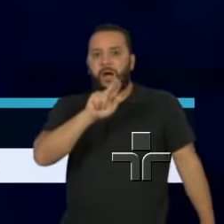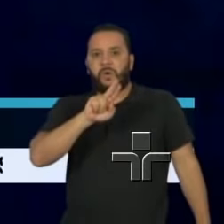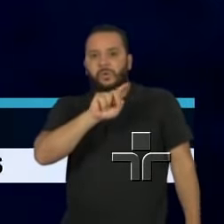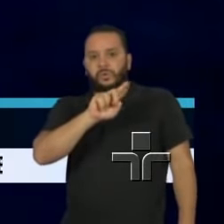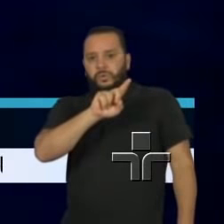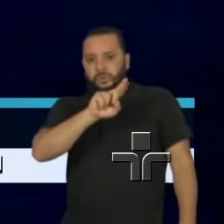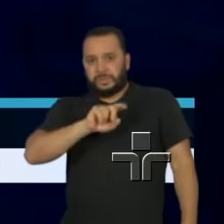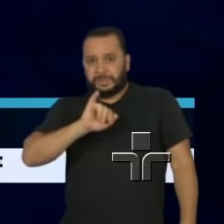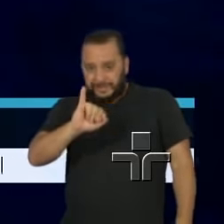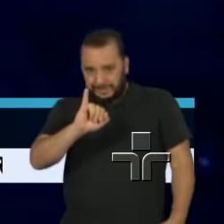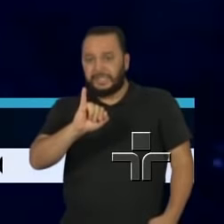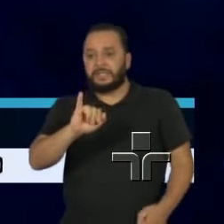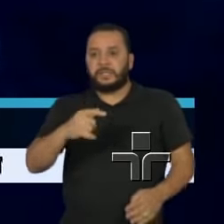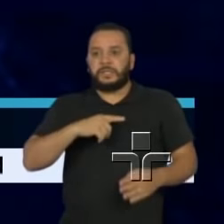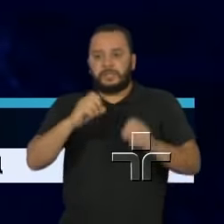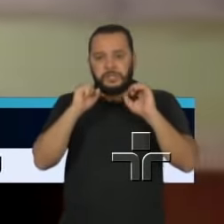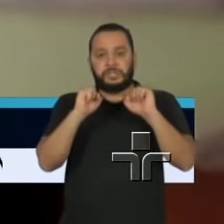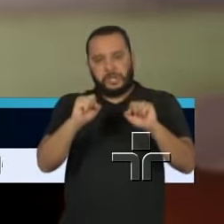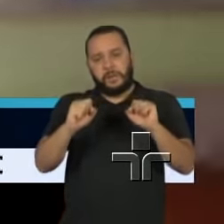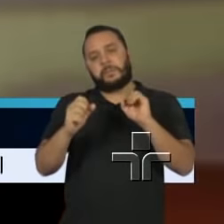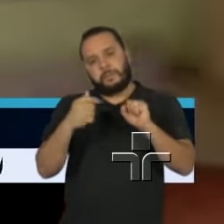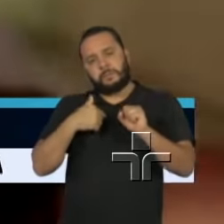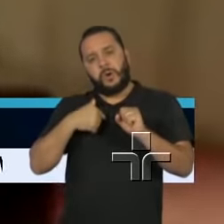e pode ser preso a qualquer momento.